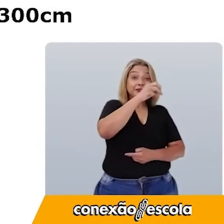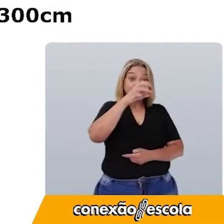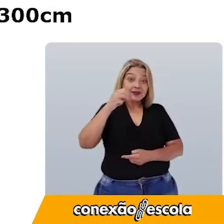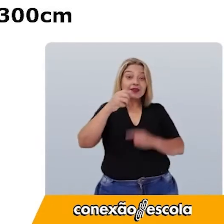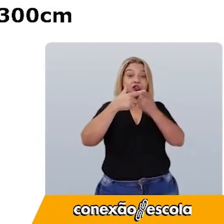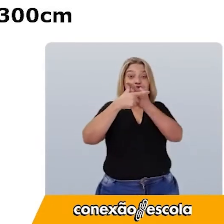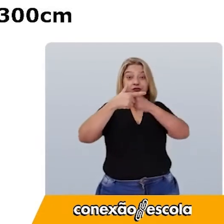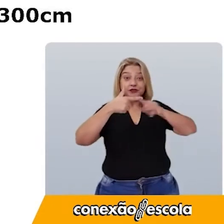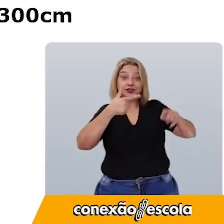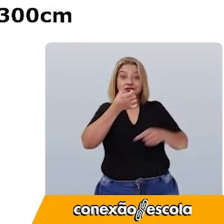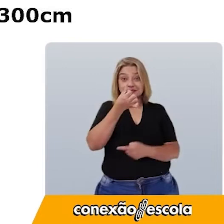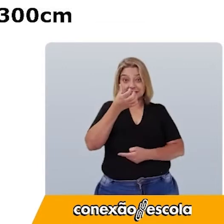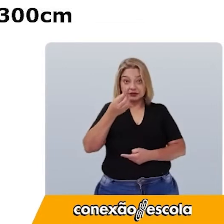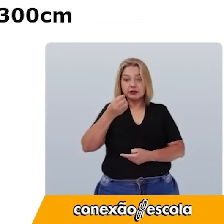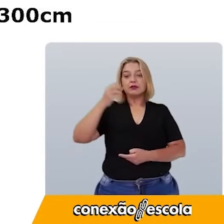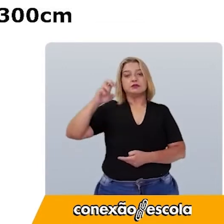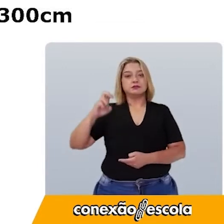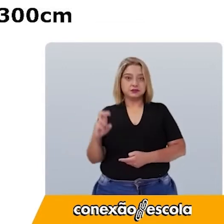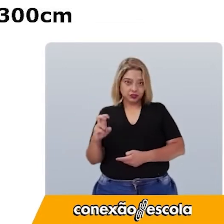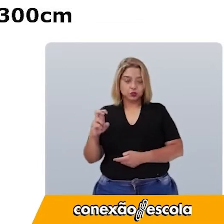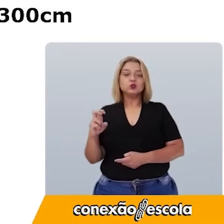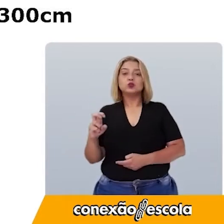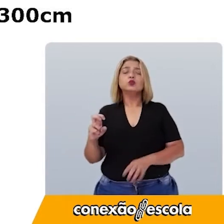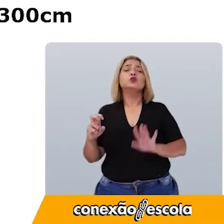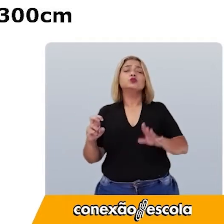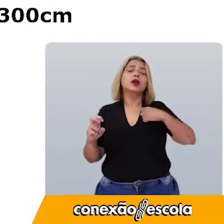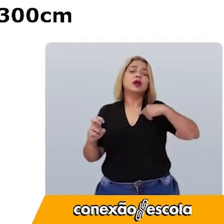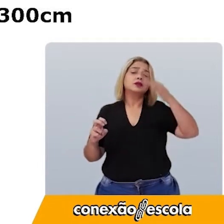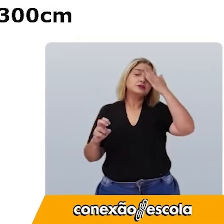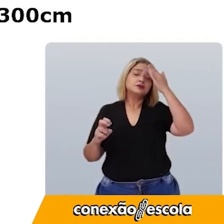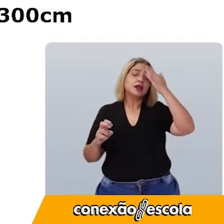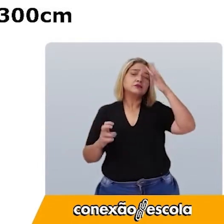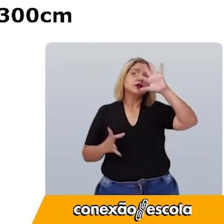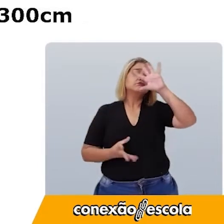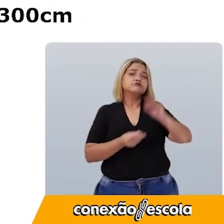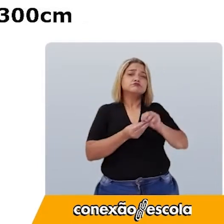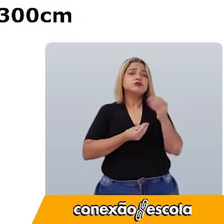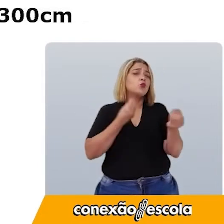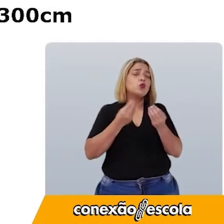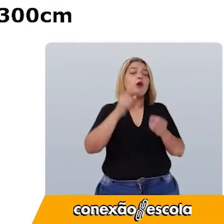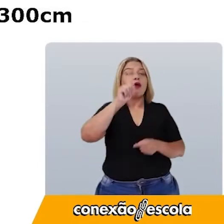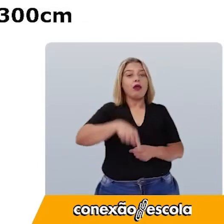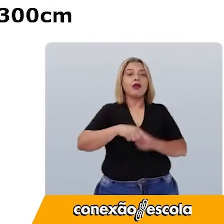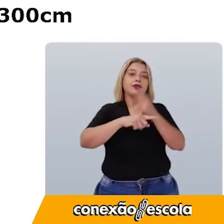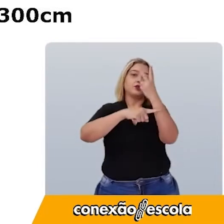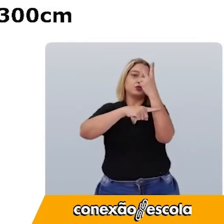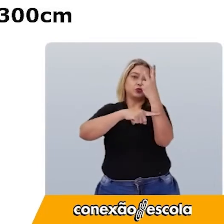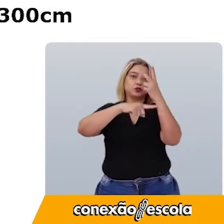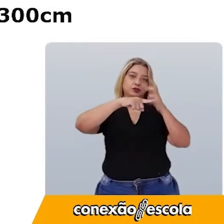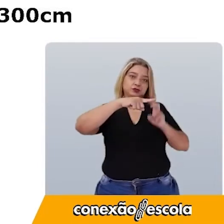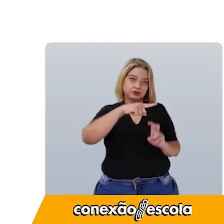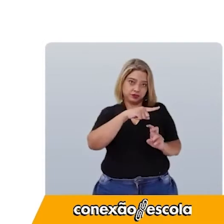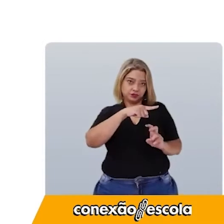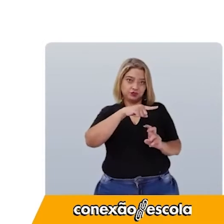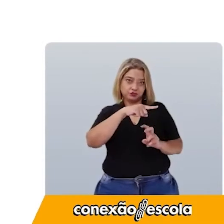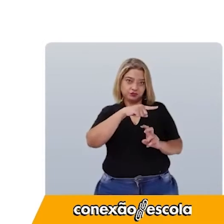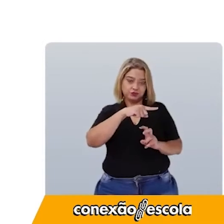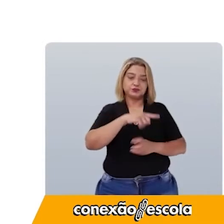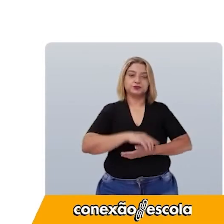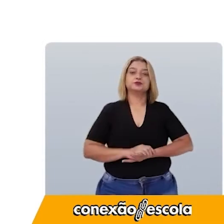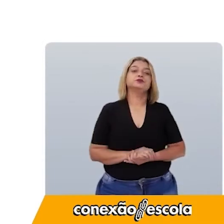é 5. Então, simplificando essa fração, a relação é de 2 para 5.